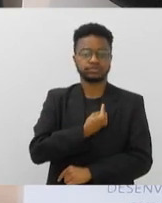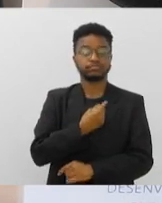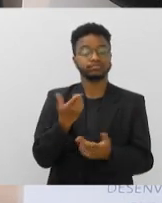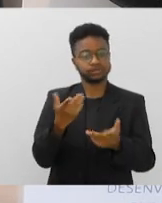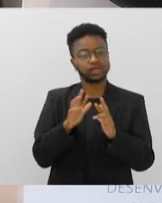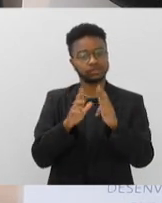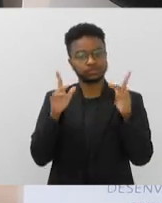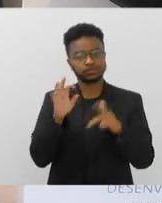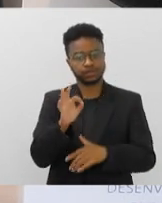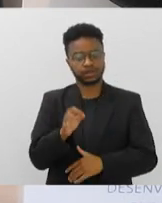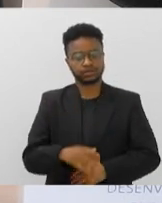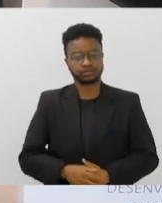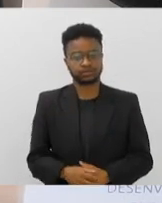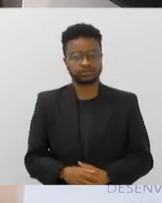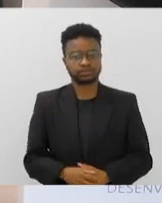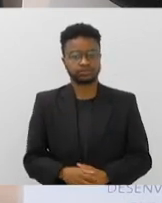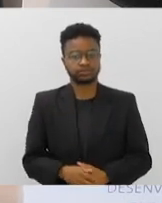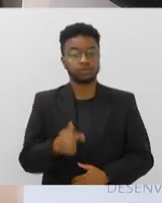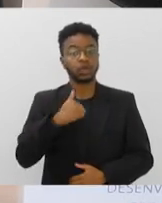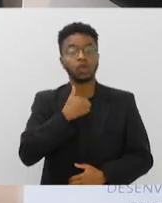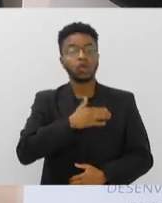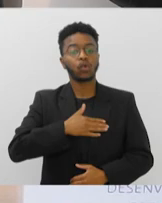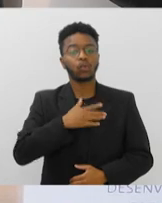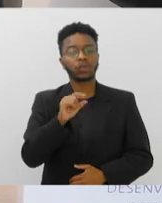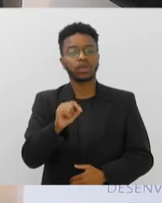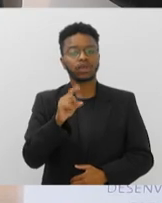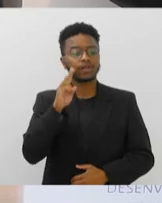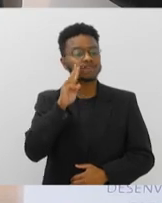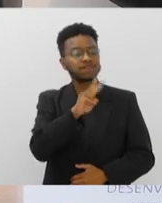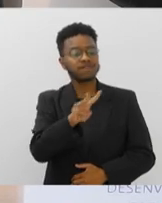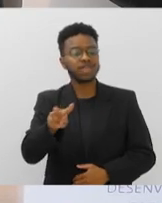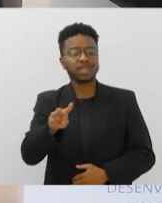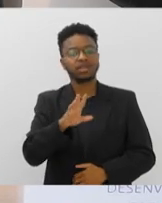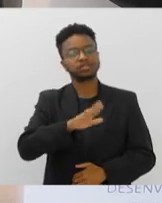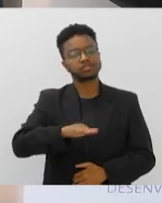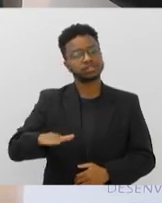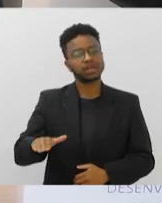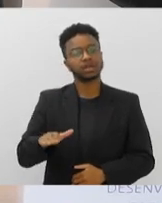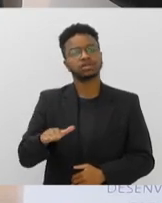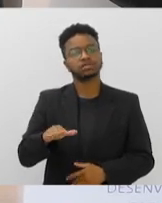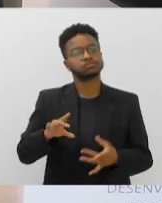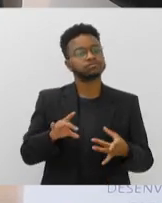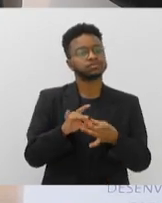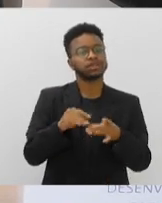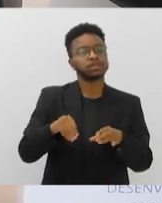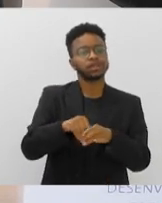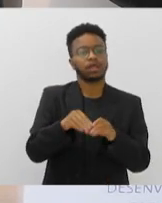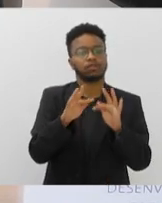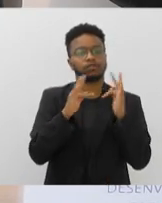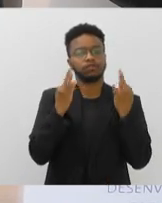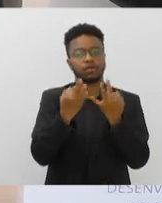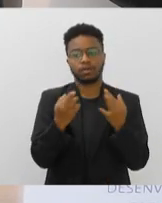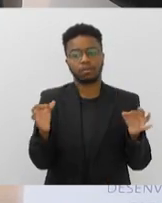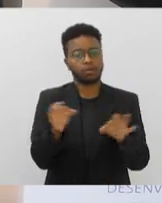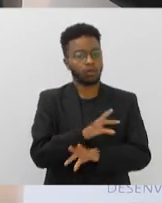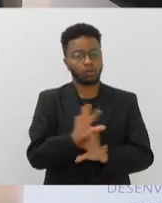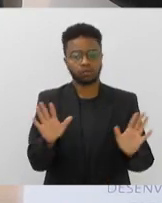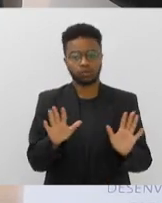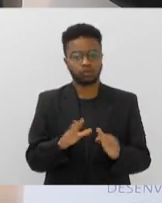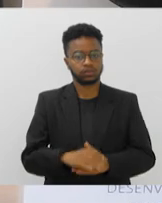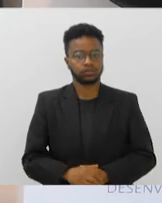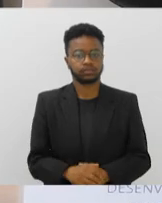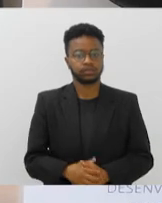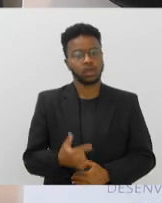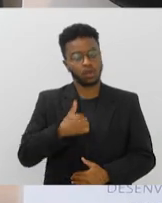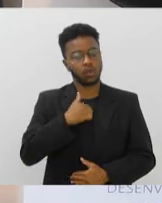diferente então o que eu gosto é de ver as crianças inserida em famílias ponto é o que eu